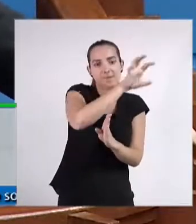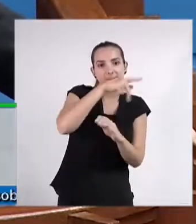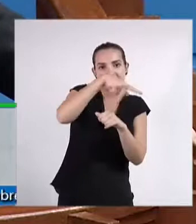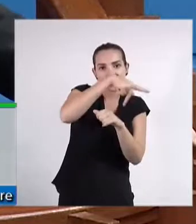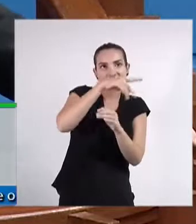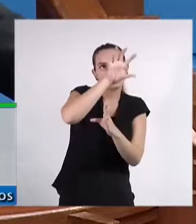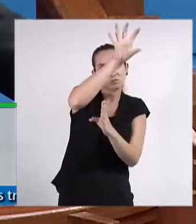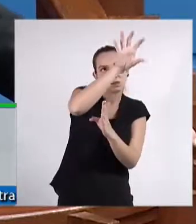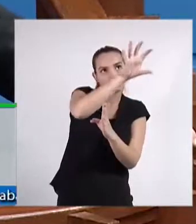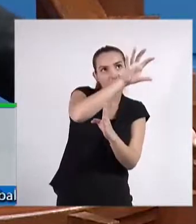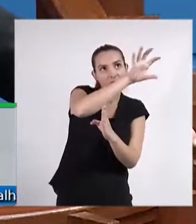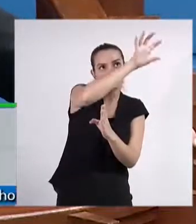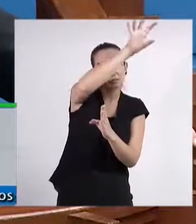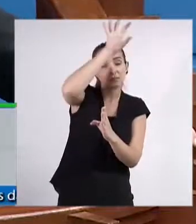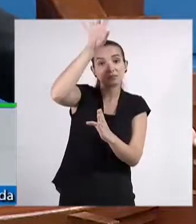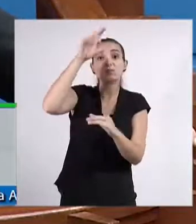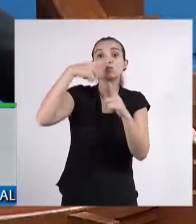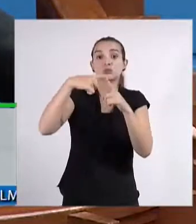fazem parte da Amazônia,